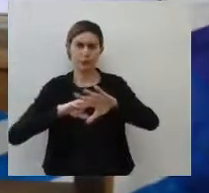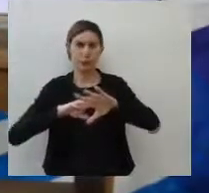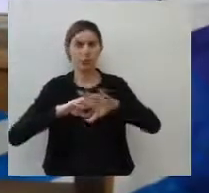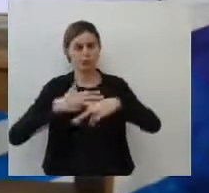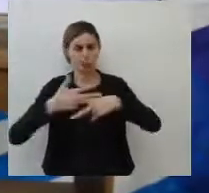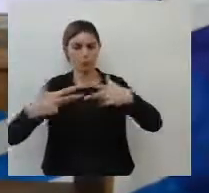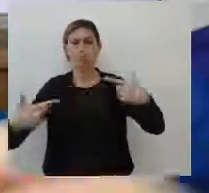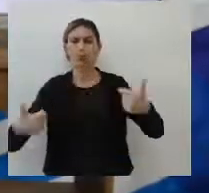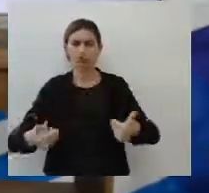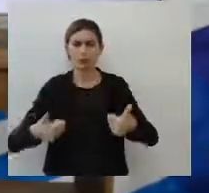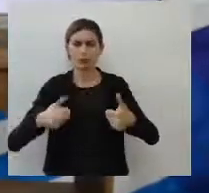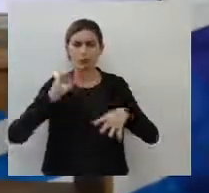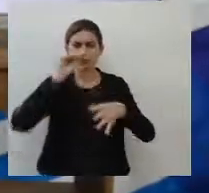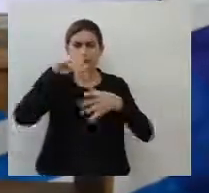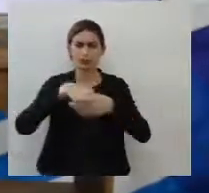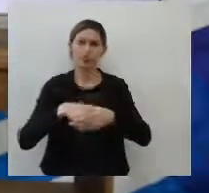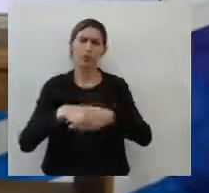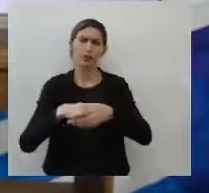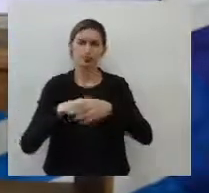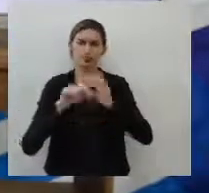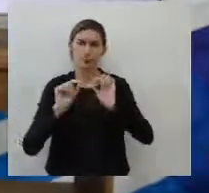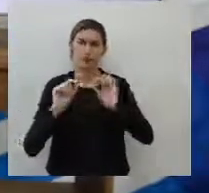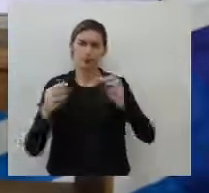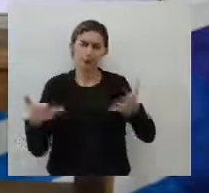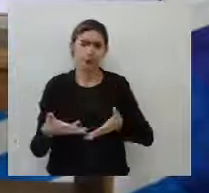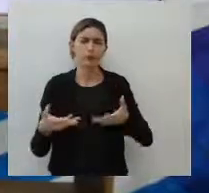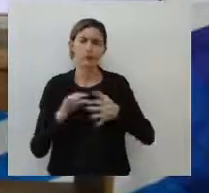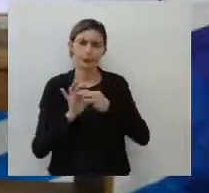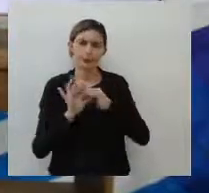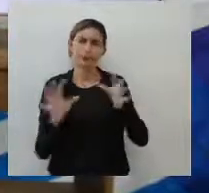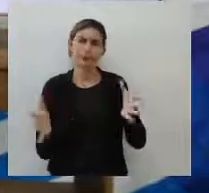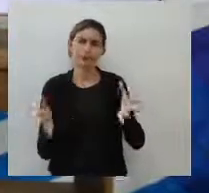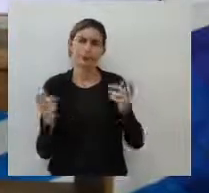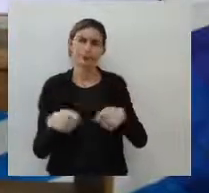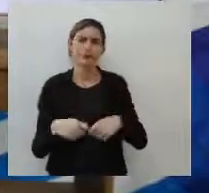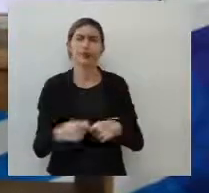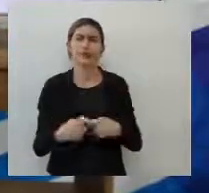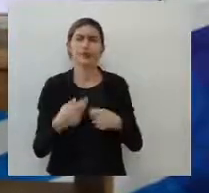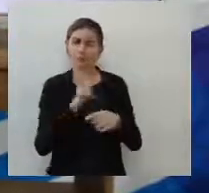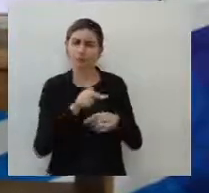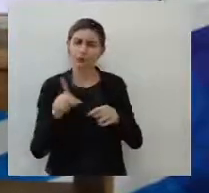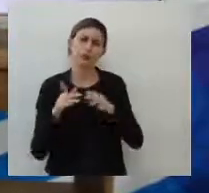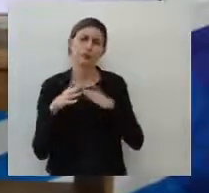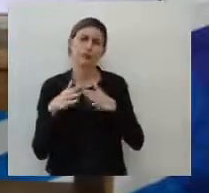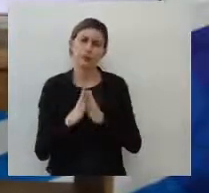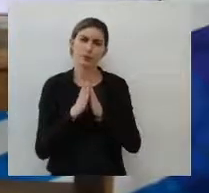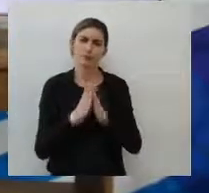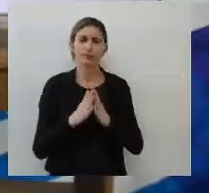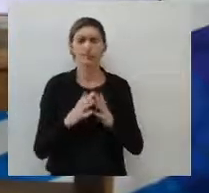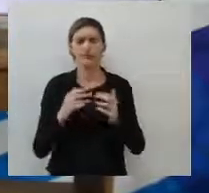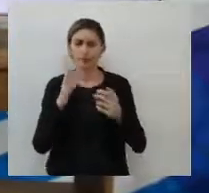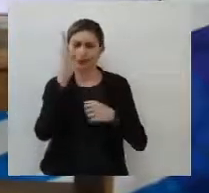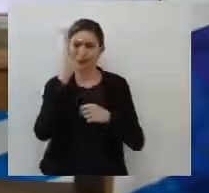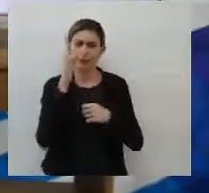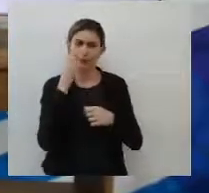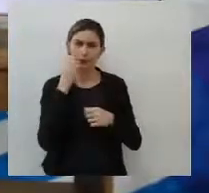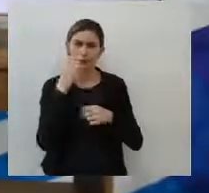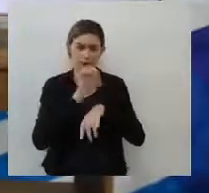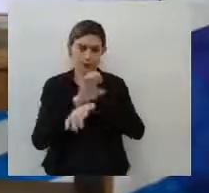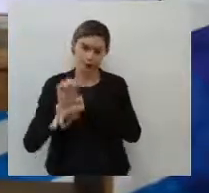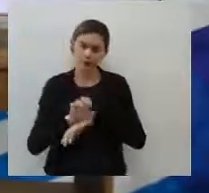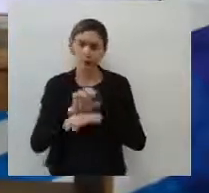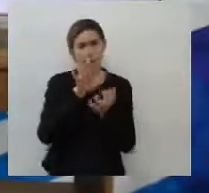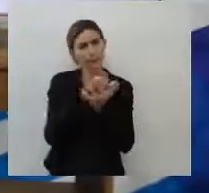de qualidade dentro do que a situação permite. Então, professores e professoras do Estado